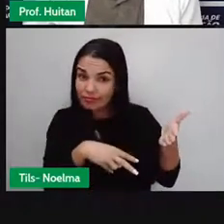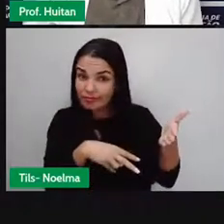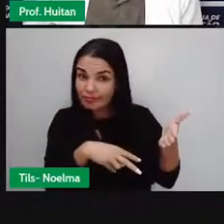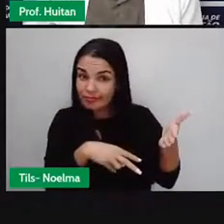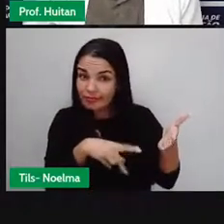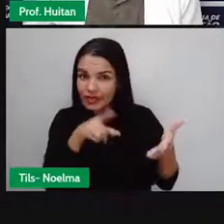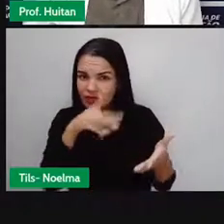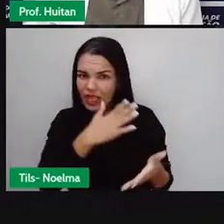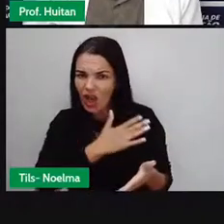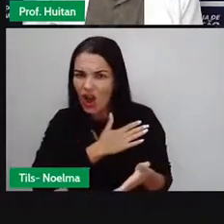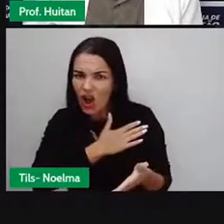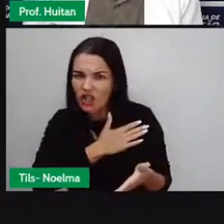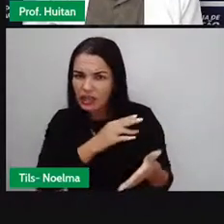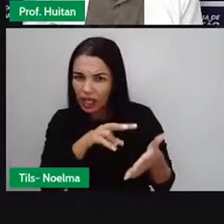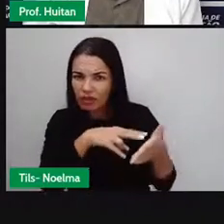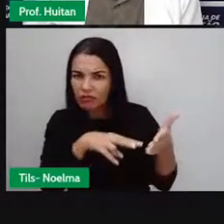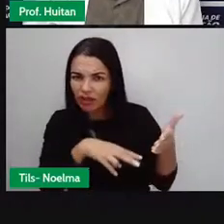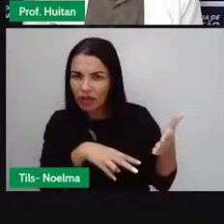Gosta de ler?